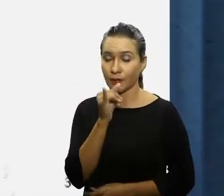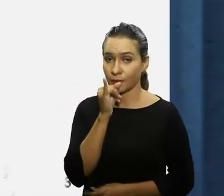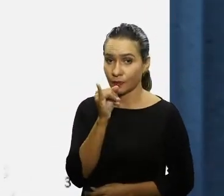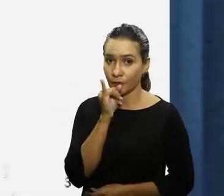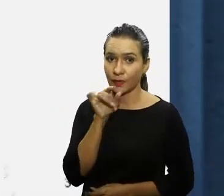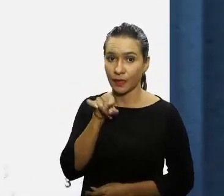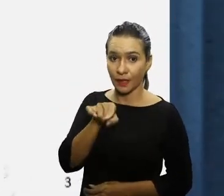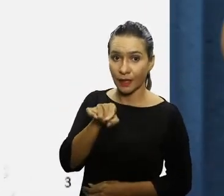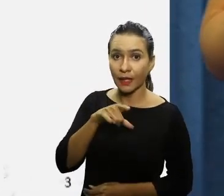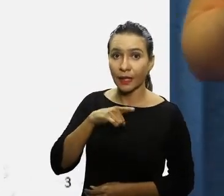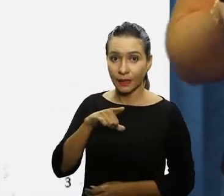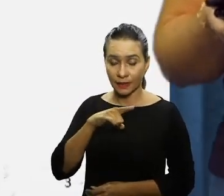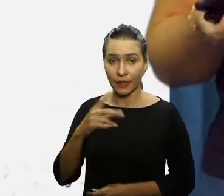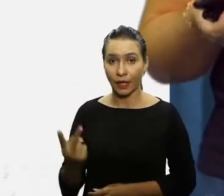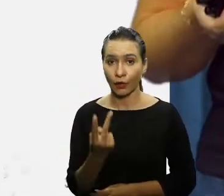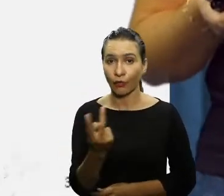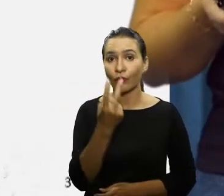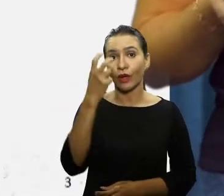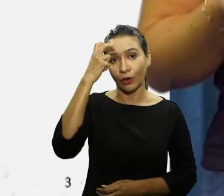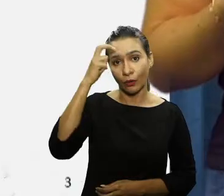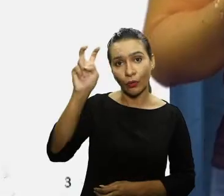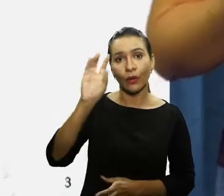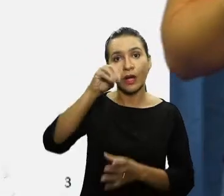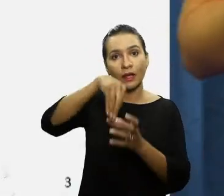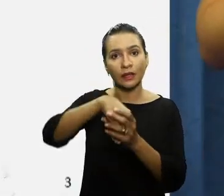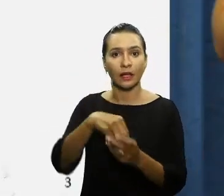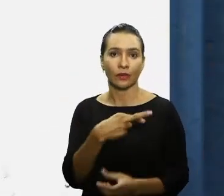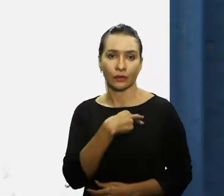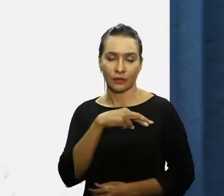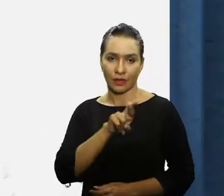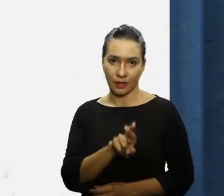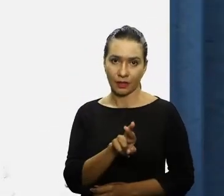eles apresentam um valor cultural dentro da religião